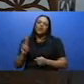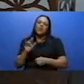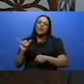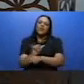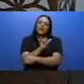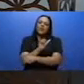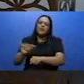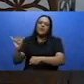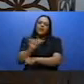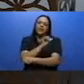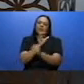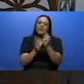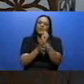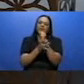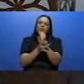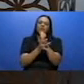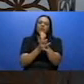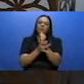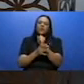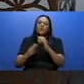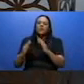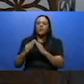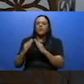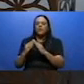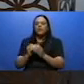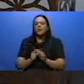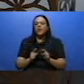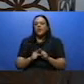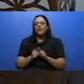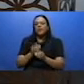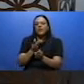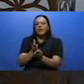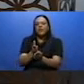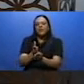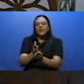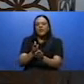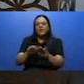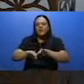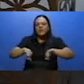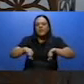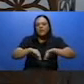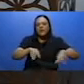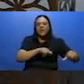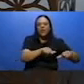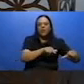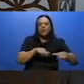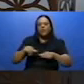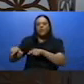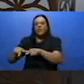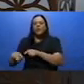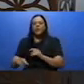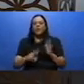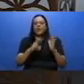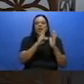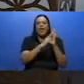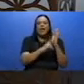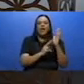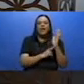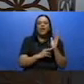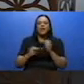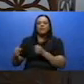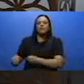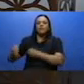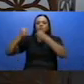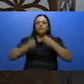para a população, de divisão e organização do trabalho, das regras e do poder. As